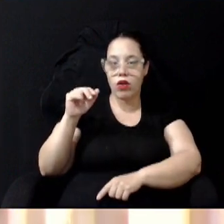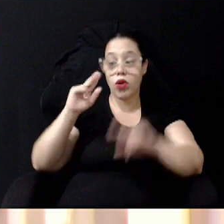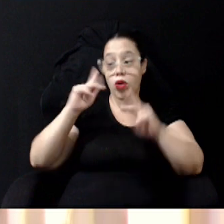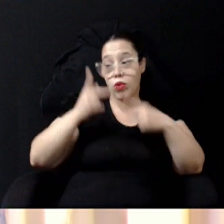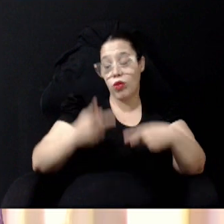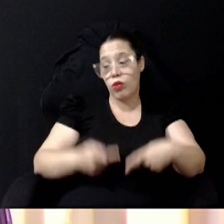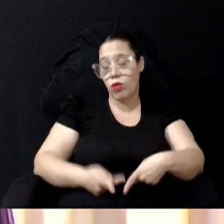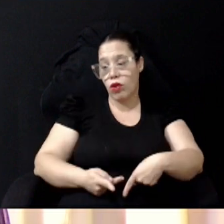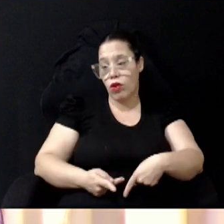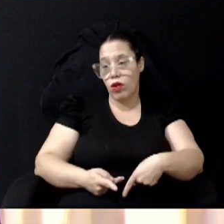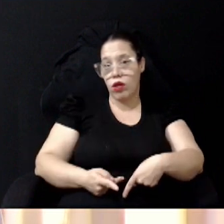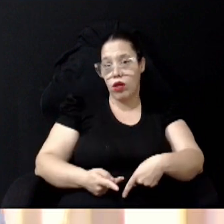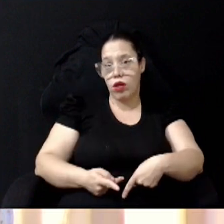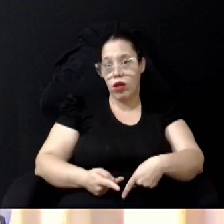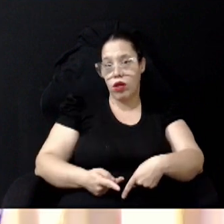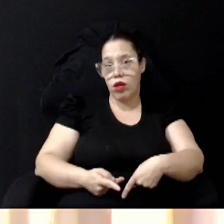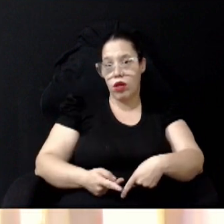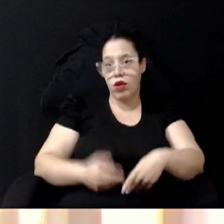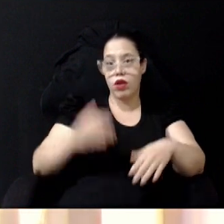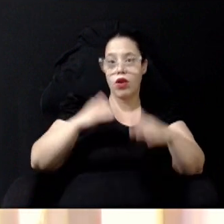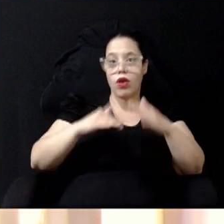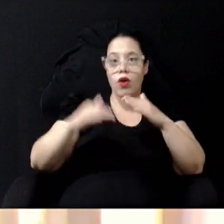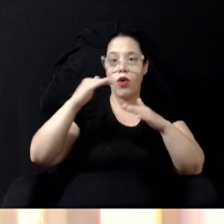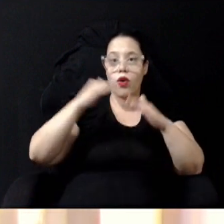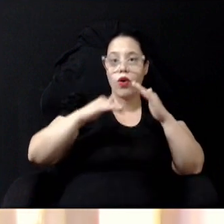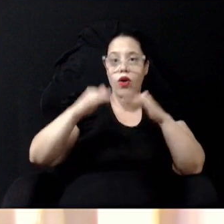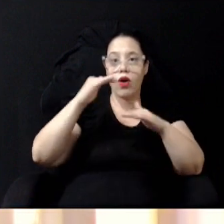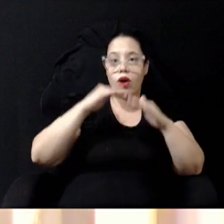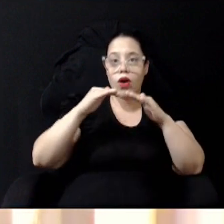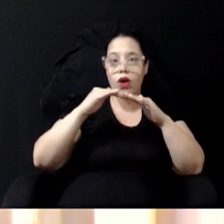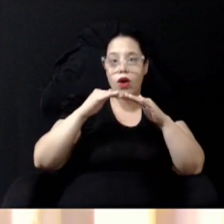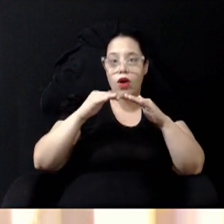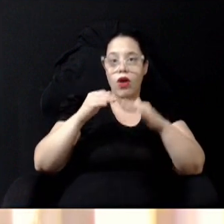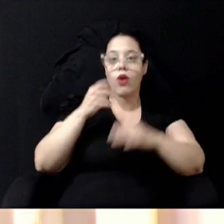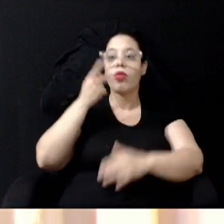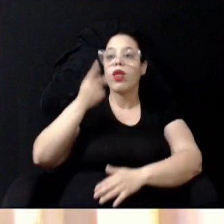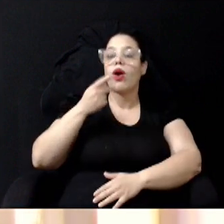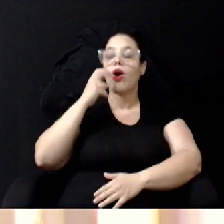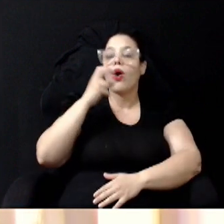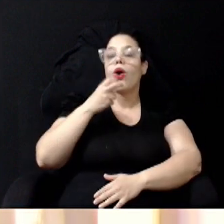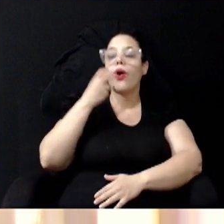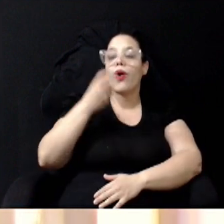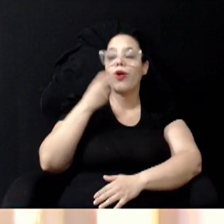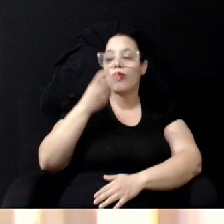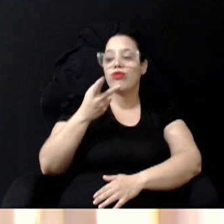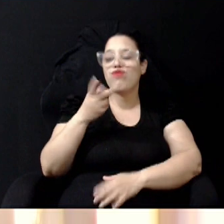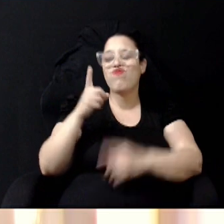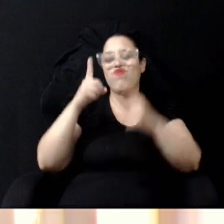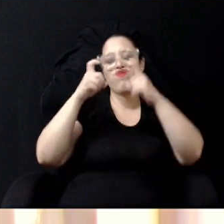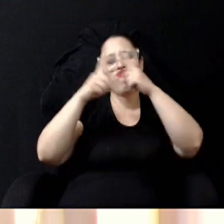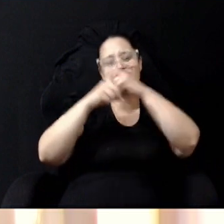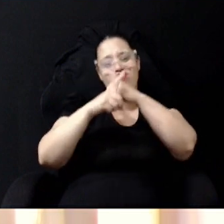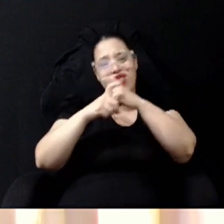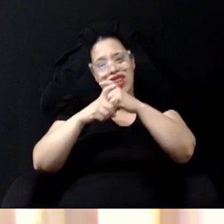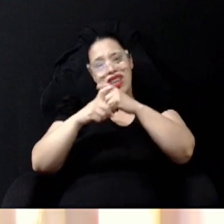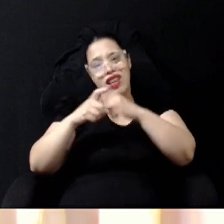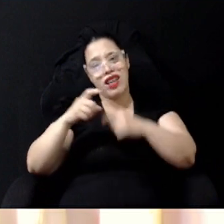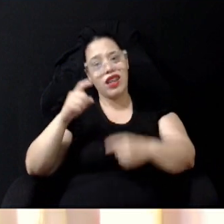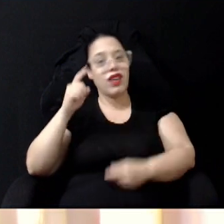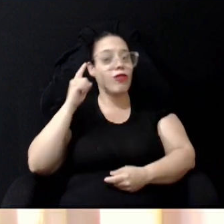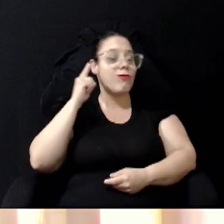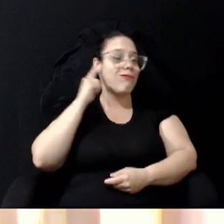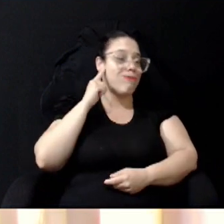ela sequer desenvolveu a oralidade, o que já é uma dificuldade para alguém que